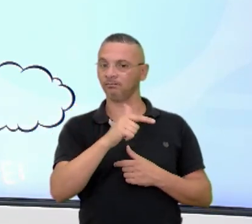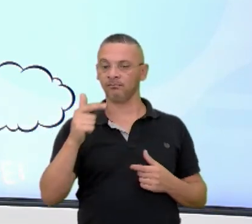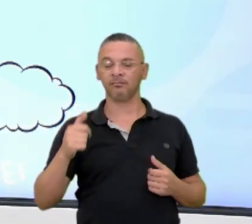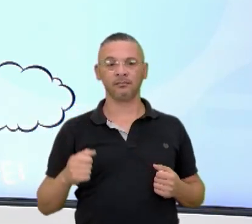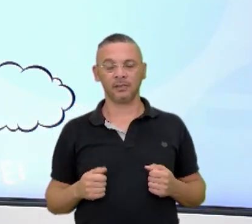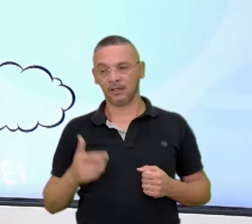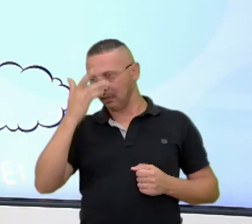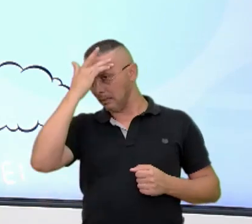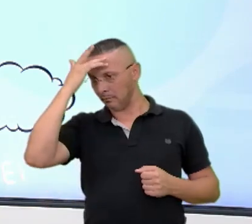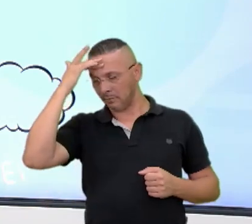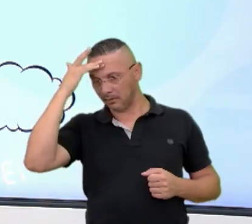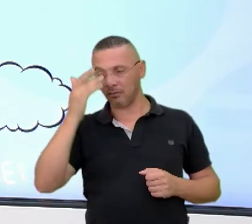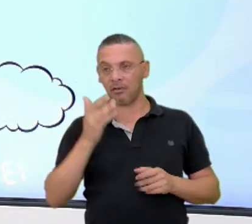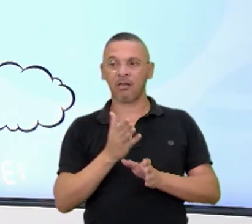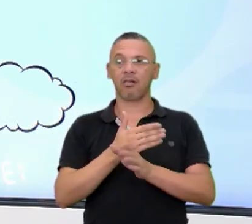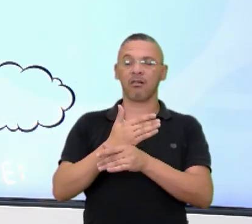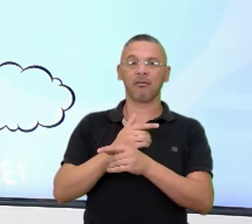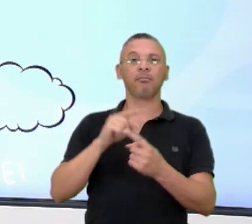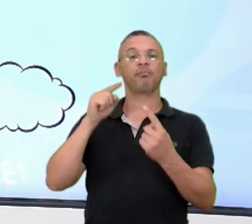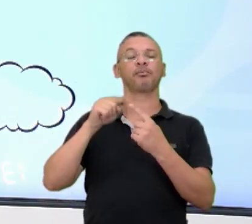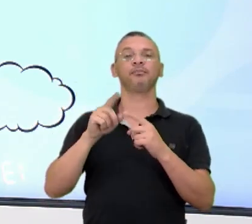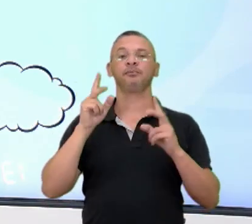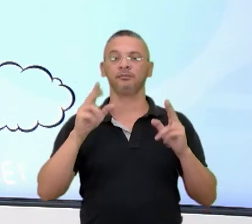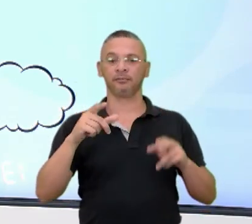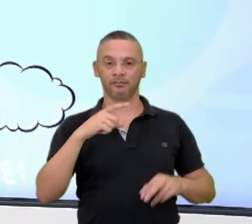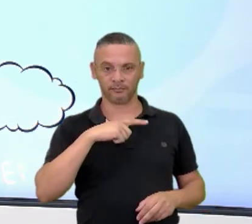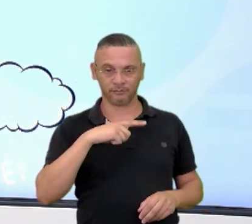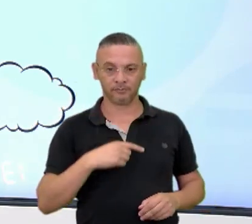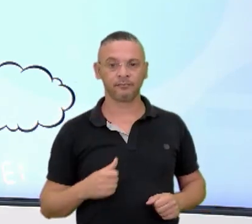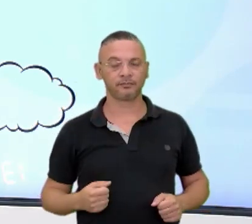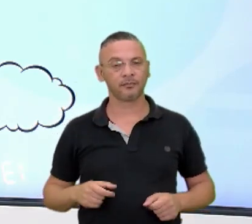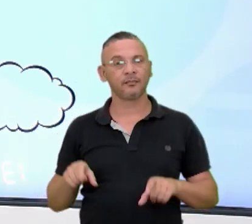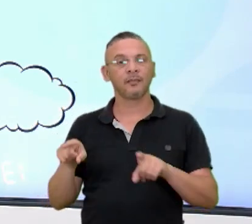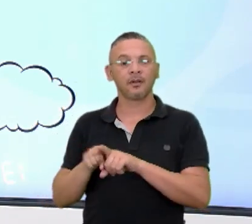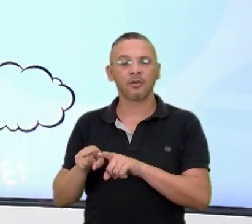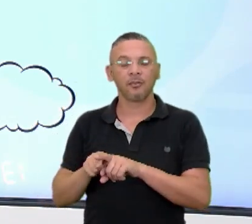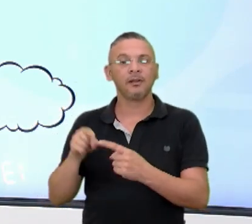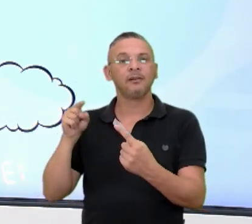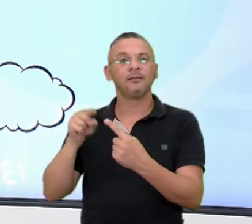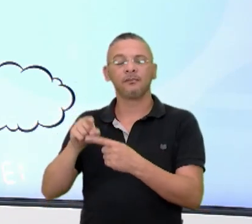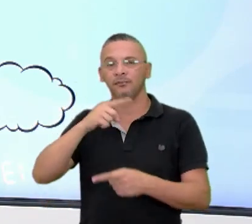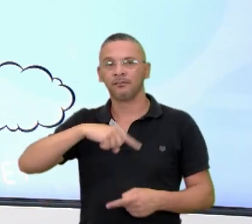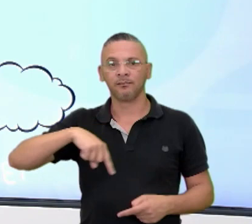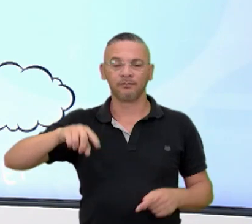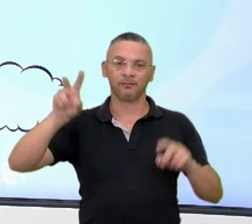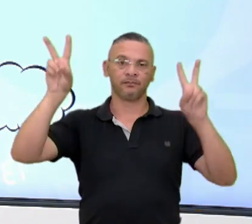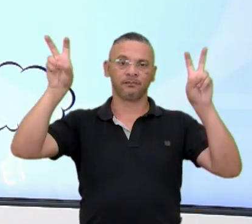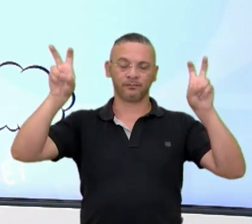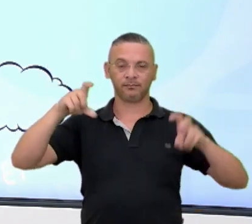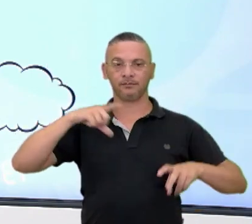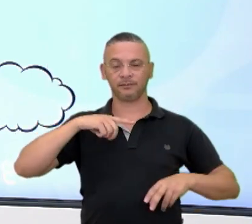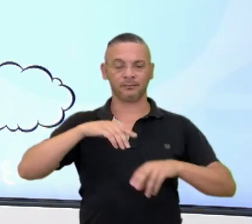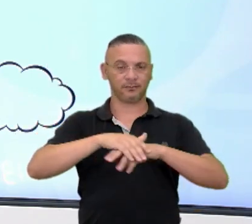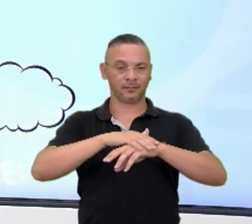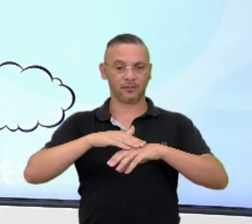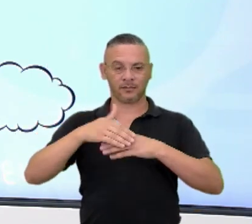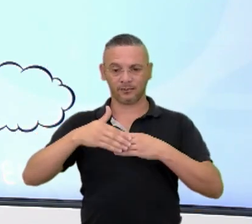não ser processado. Né? Não vou falar nomes, se bem que, sei lá, se o Trump me processar, não sabe nem quem eu sou, né? Mas vamos lá. Tinha um presidente dos Estados Unidos, falei o nome